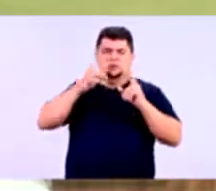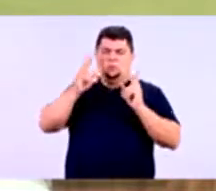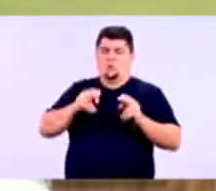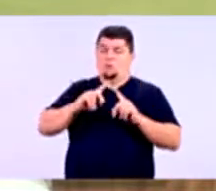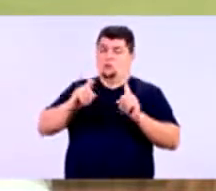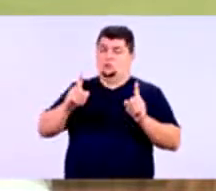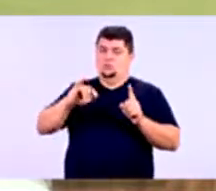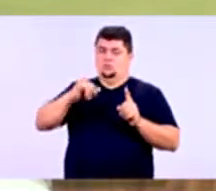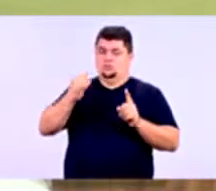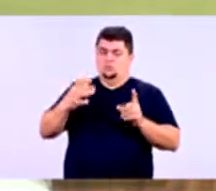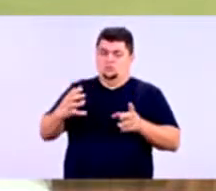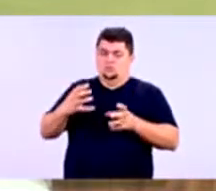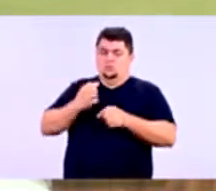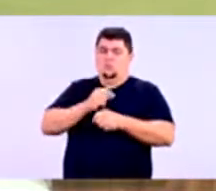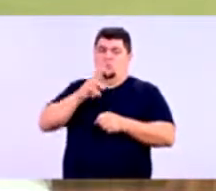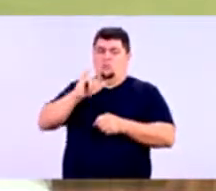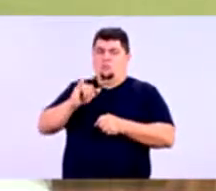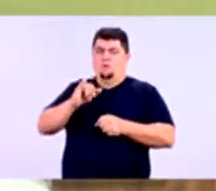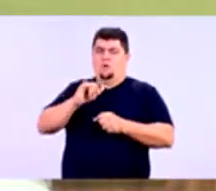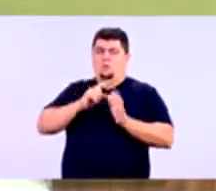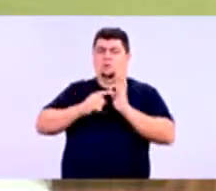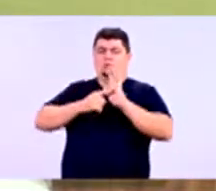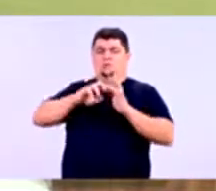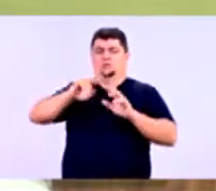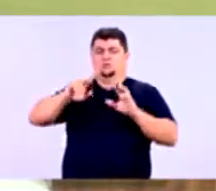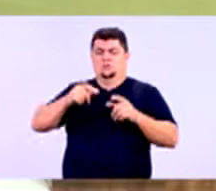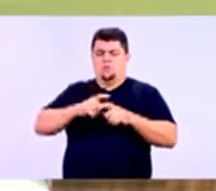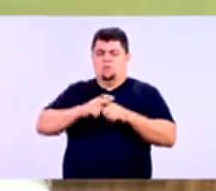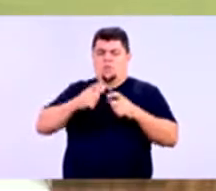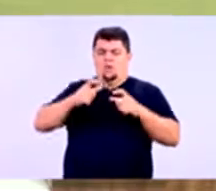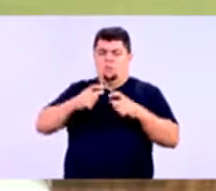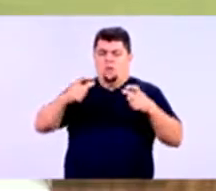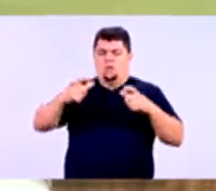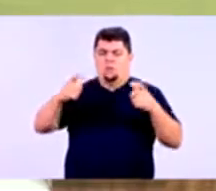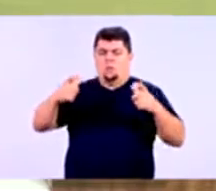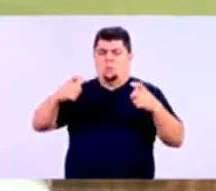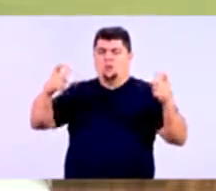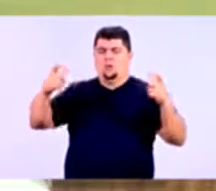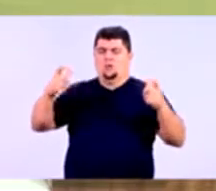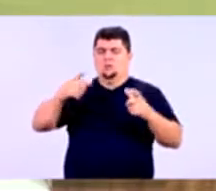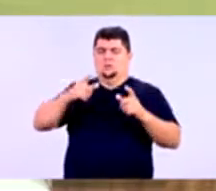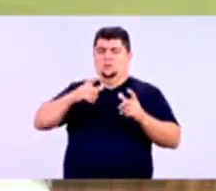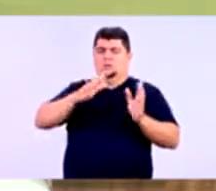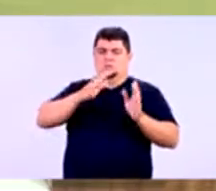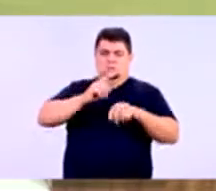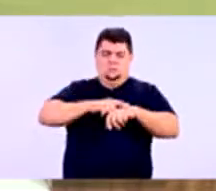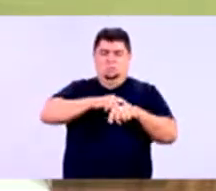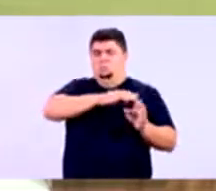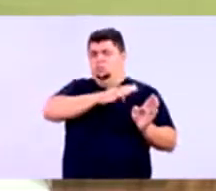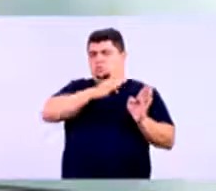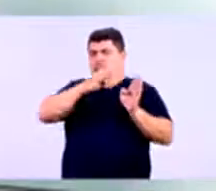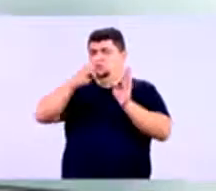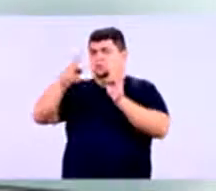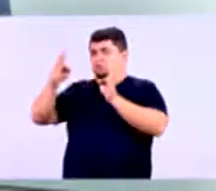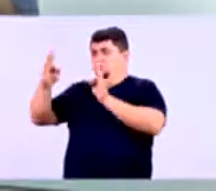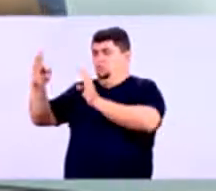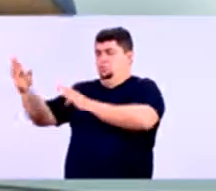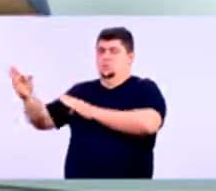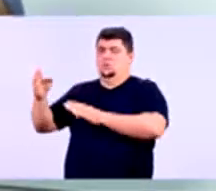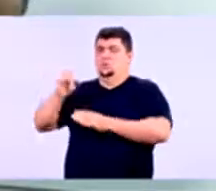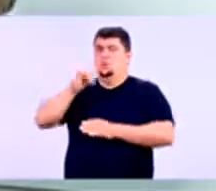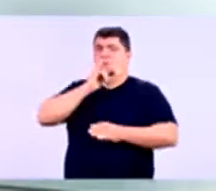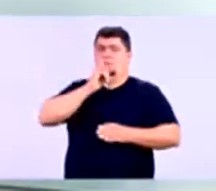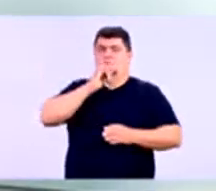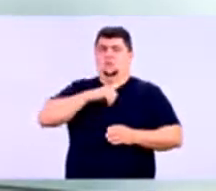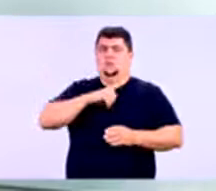juros compostos vão apresentar um resultado de juros maior à medida que passa o tempo? Exatamente. Por exemplo, se eu tenho um